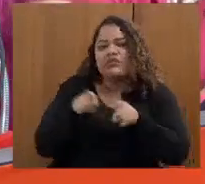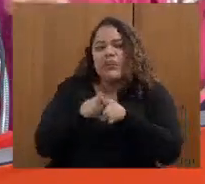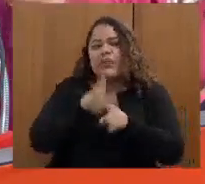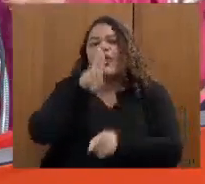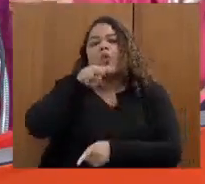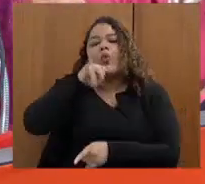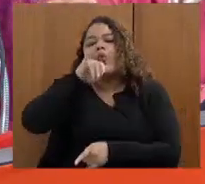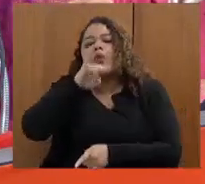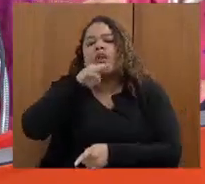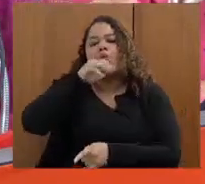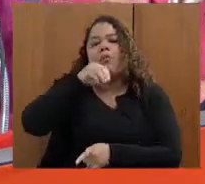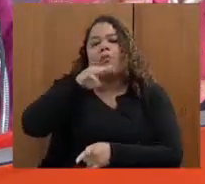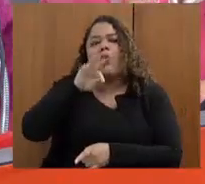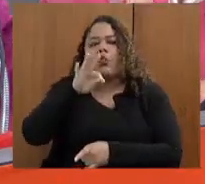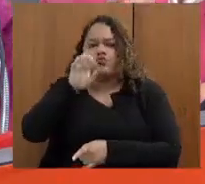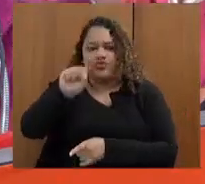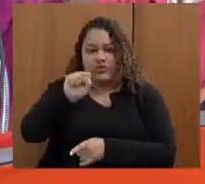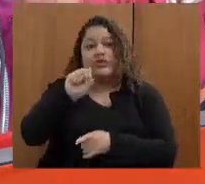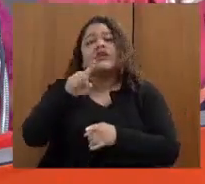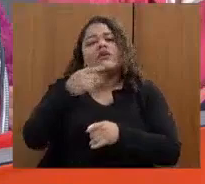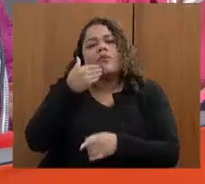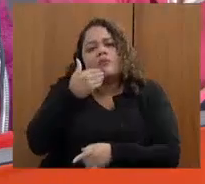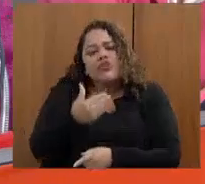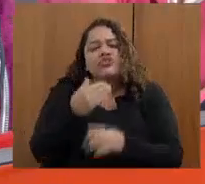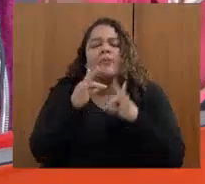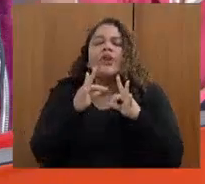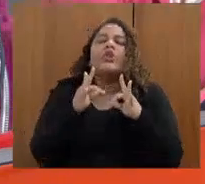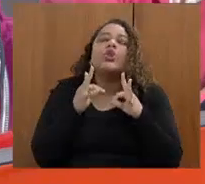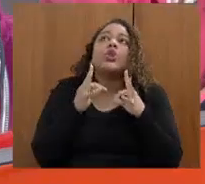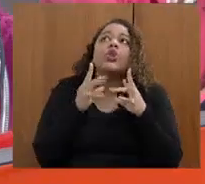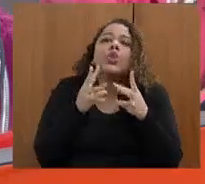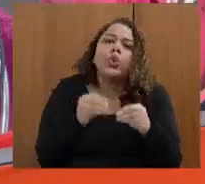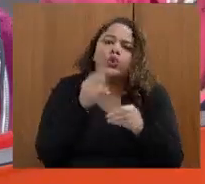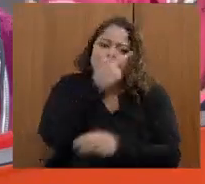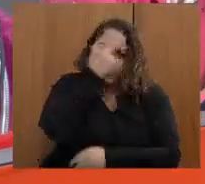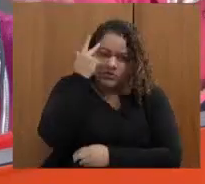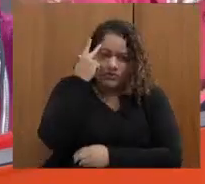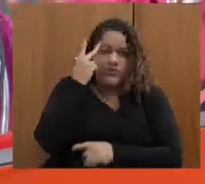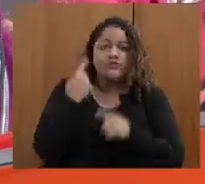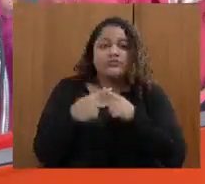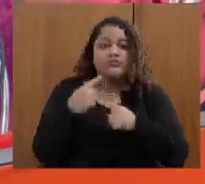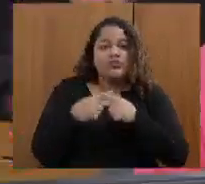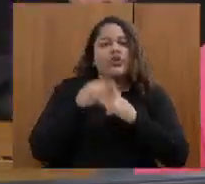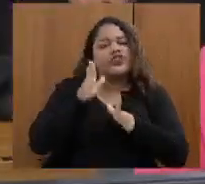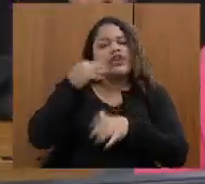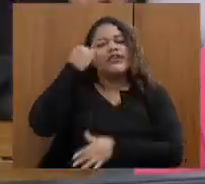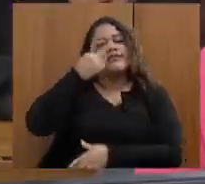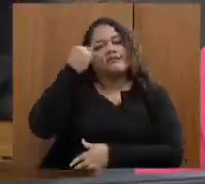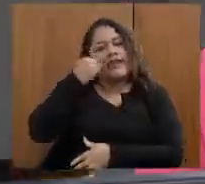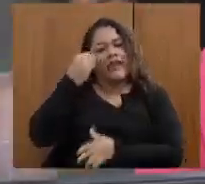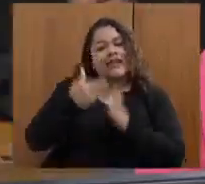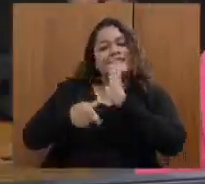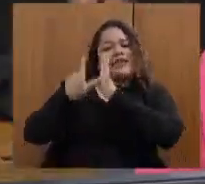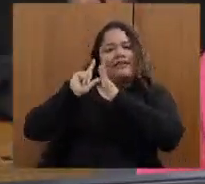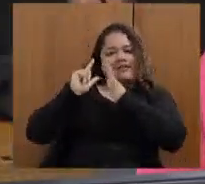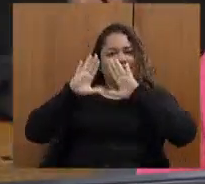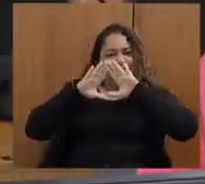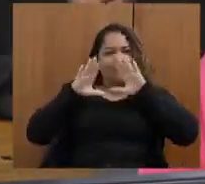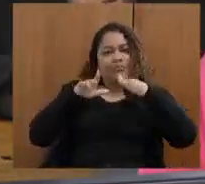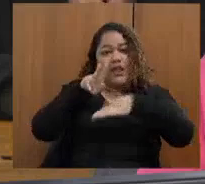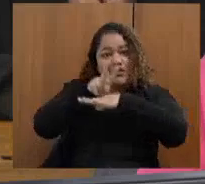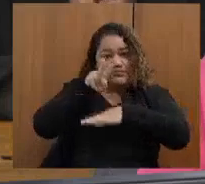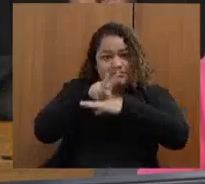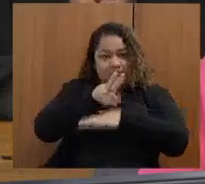pedido que vai servir para todos aqui que a gente já teve experiências em assembleias fiscalizas anteriores é importante que o secretário